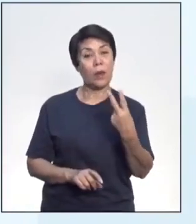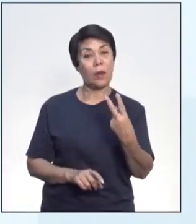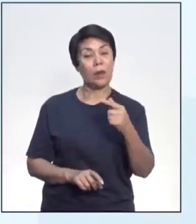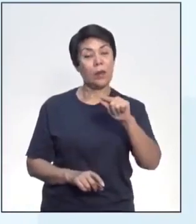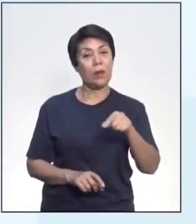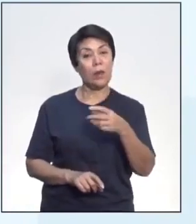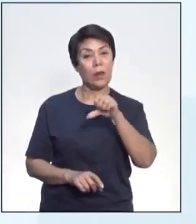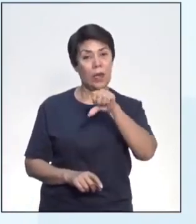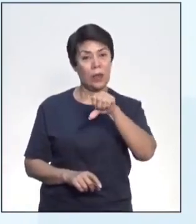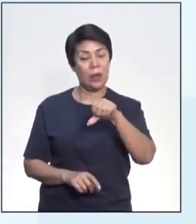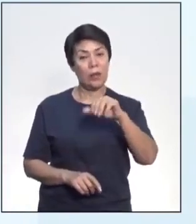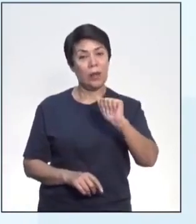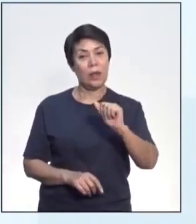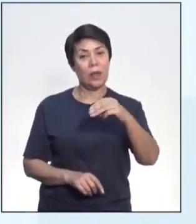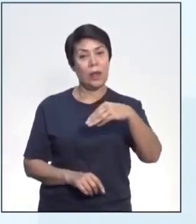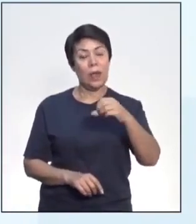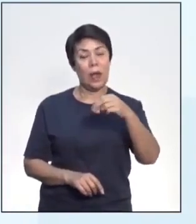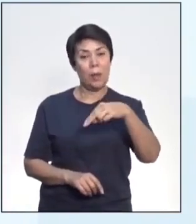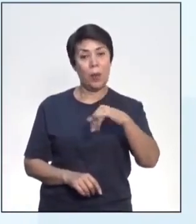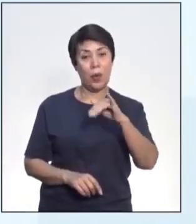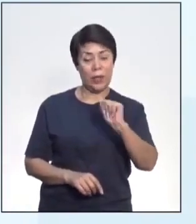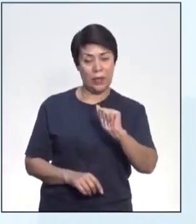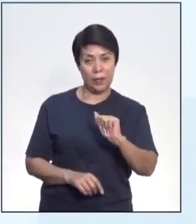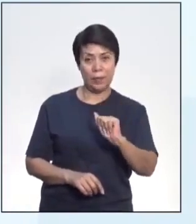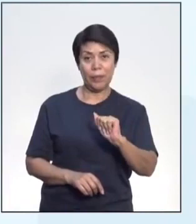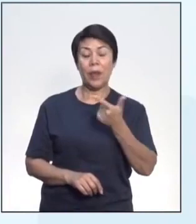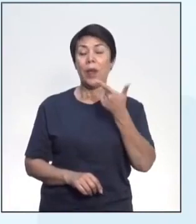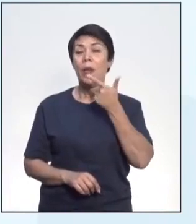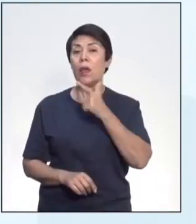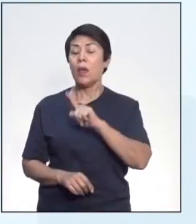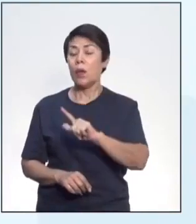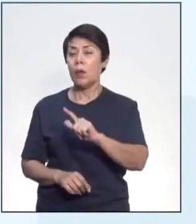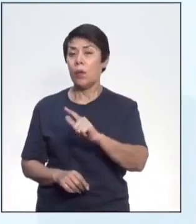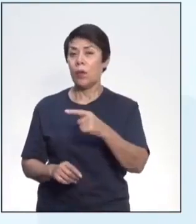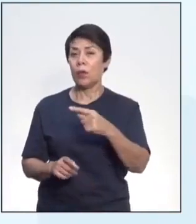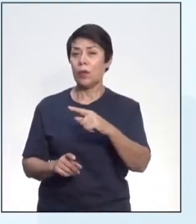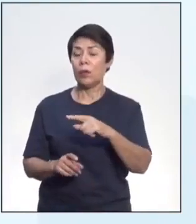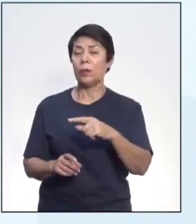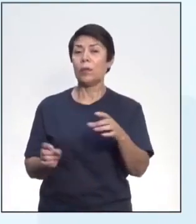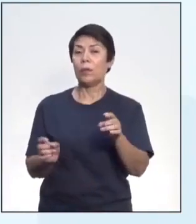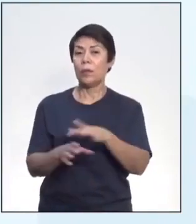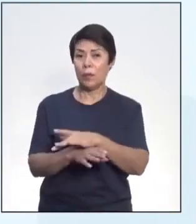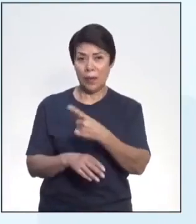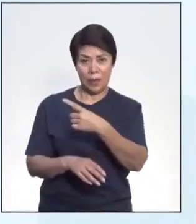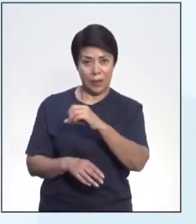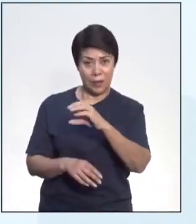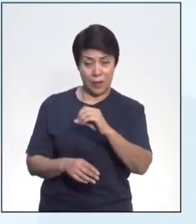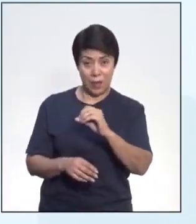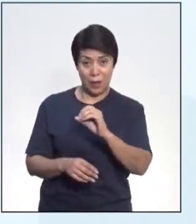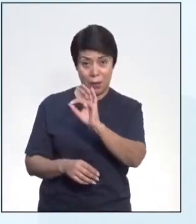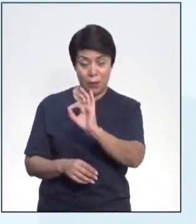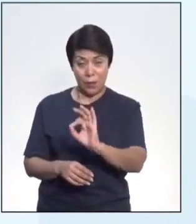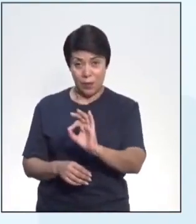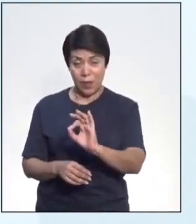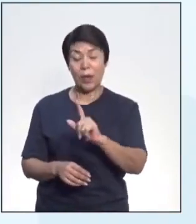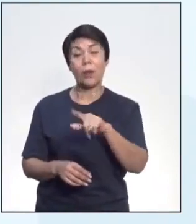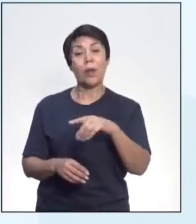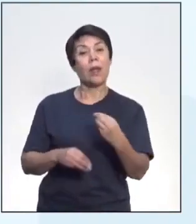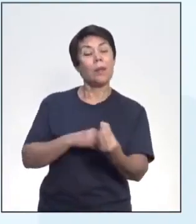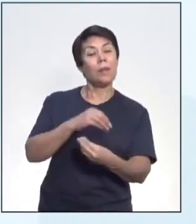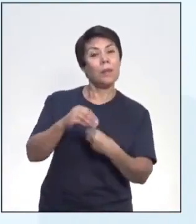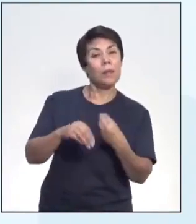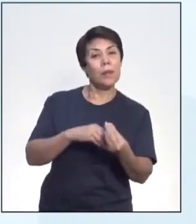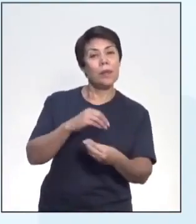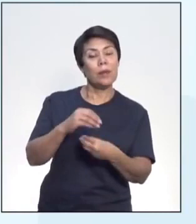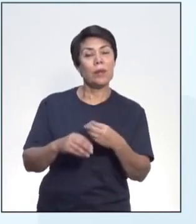42,9% de amônia. E o restante que completa 100% vai ser quem? Uma mistura na proporção de 3 para